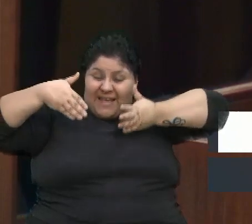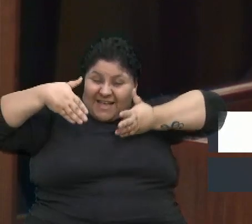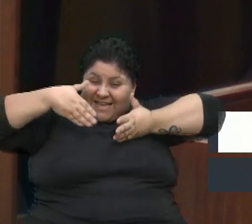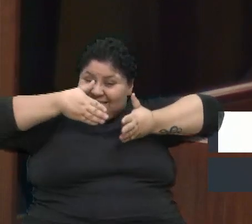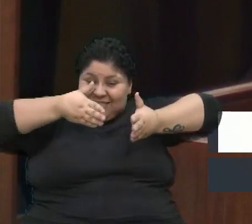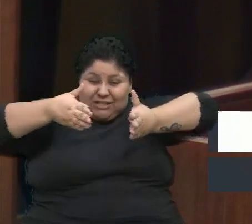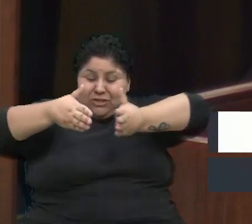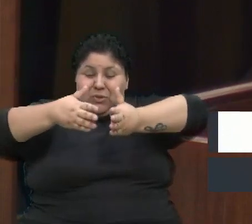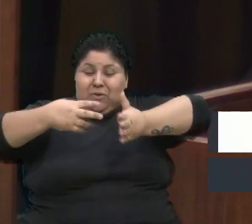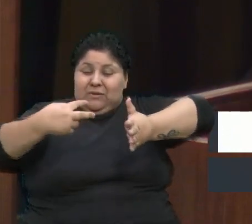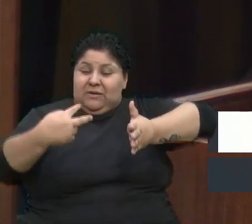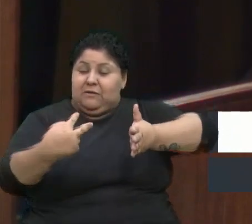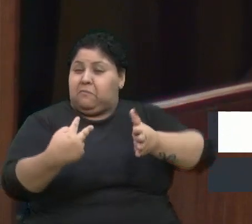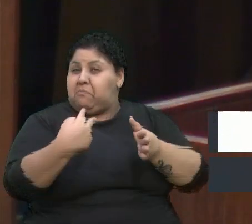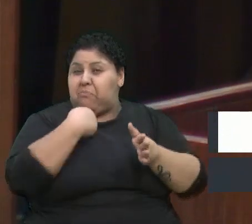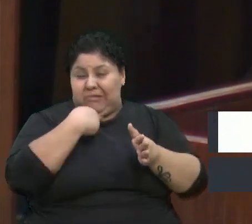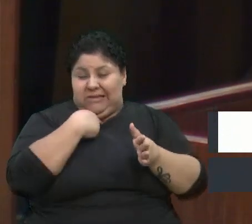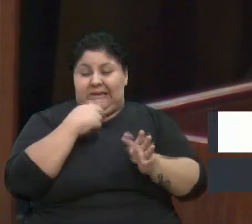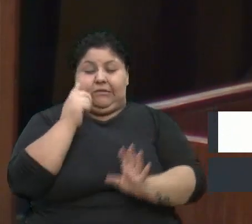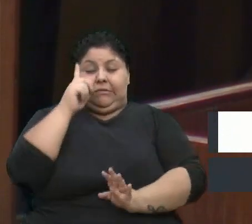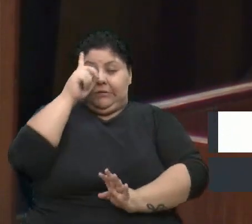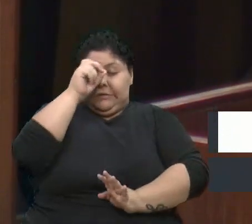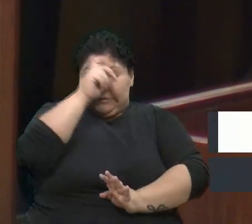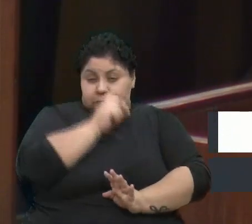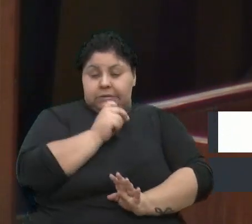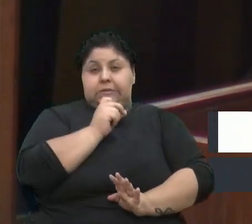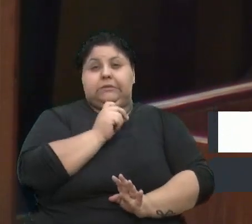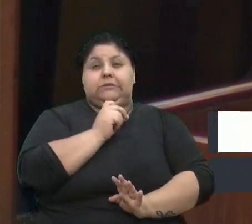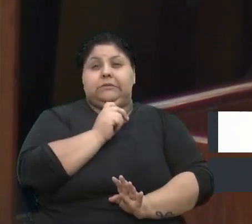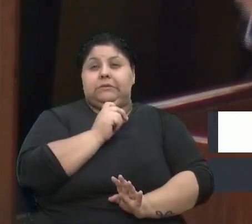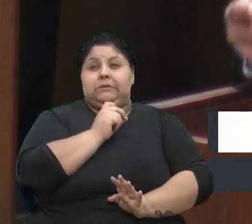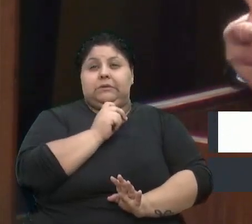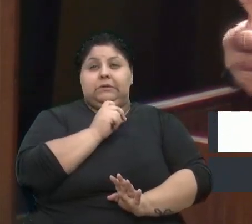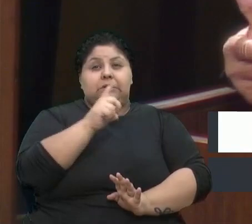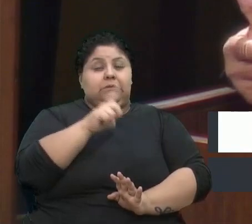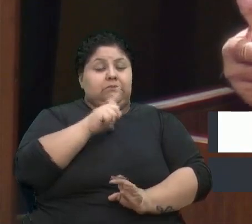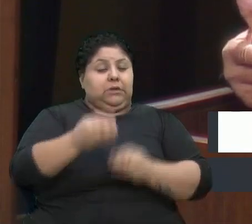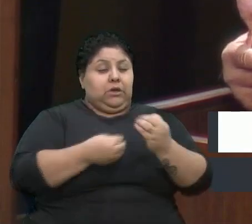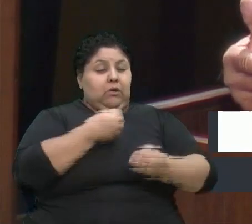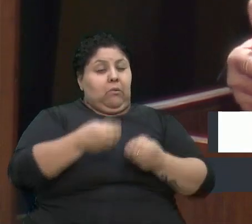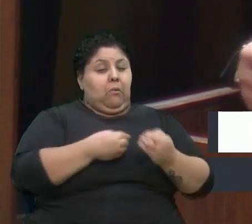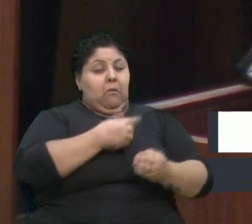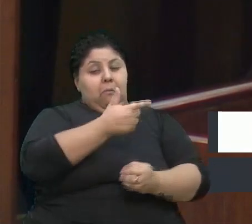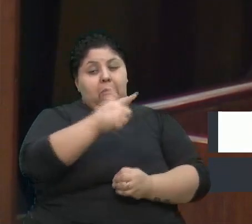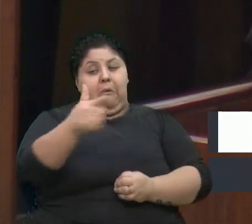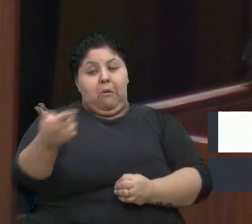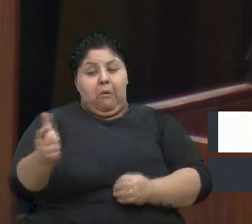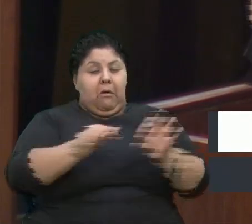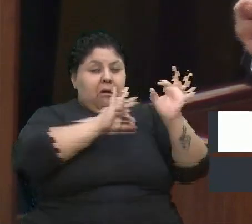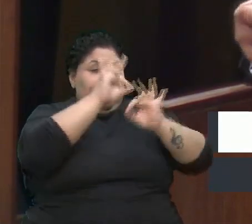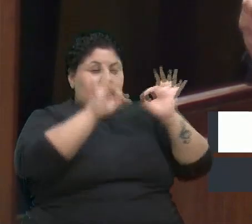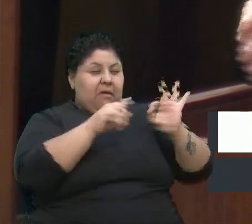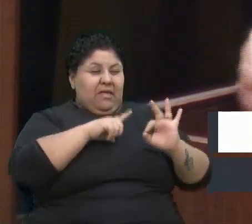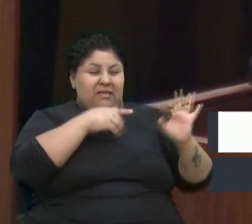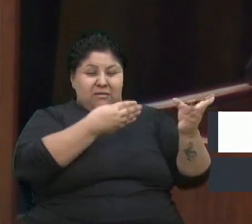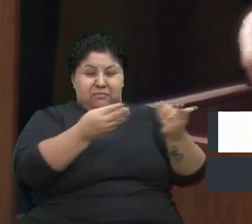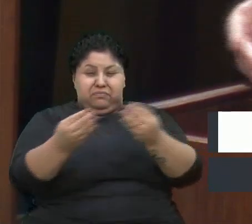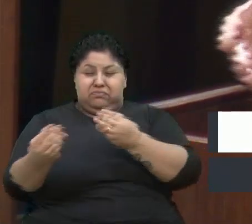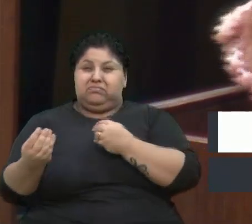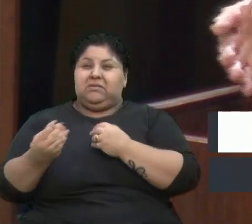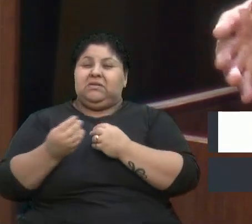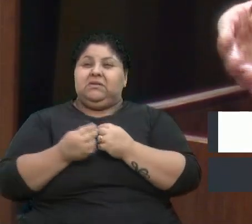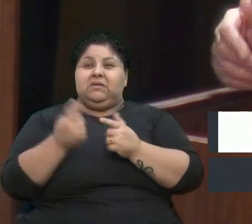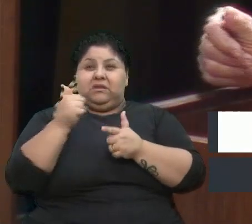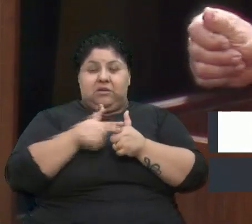podendo, dentro mesmo também dificuldade, pouca brita, nem de refazer os reparos. Temos muitos problemas, logo